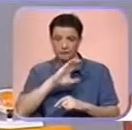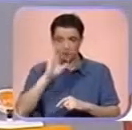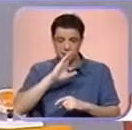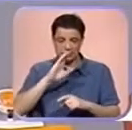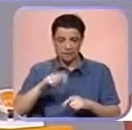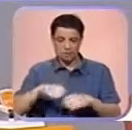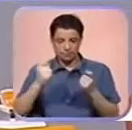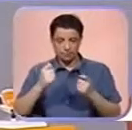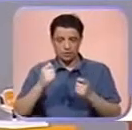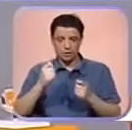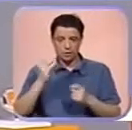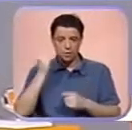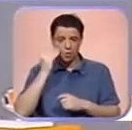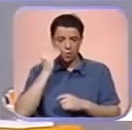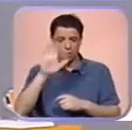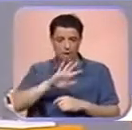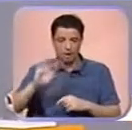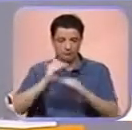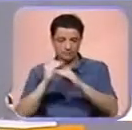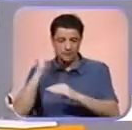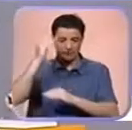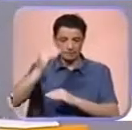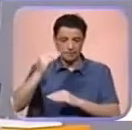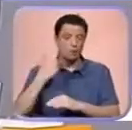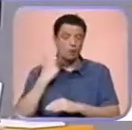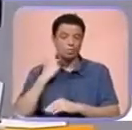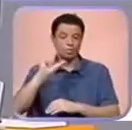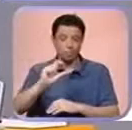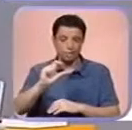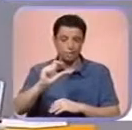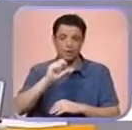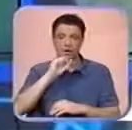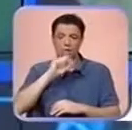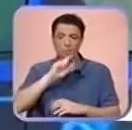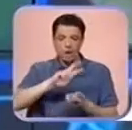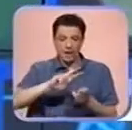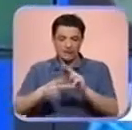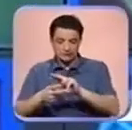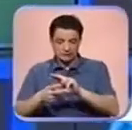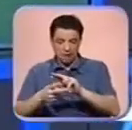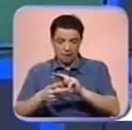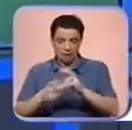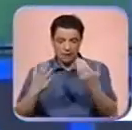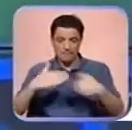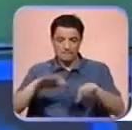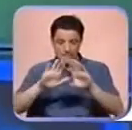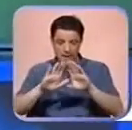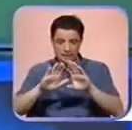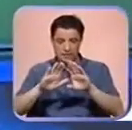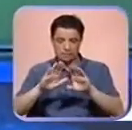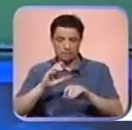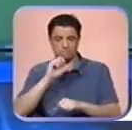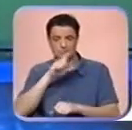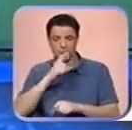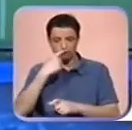lesões significativas, como estas daqui de cima da direita, mas pequeninas, podemos já ter algumas alterações na visão. Mas se elas não forem centrais, o paciente